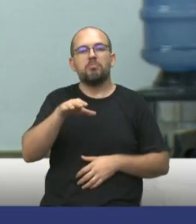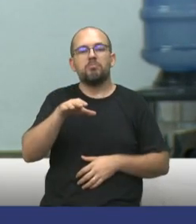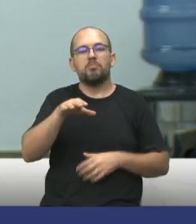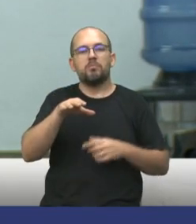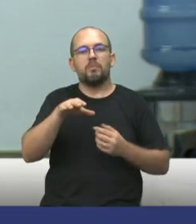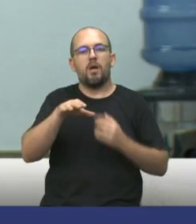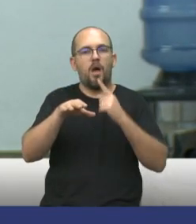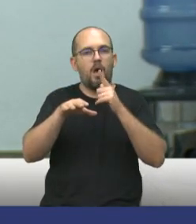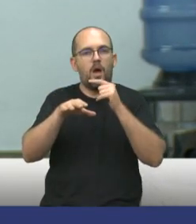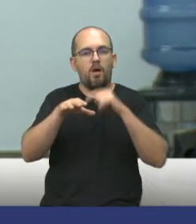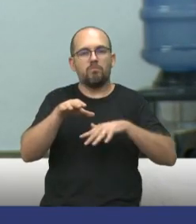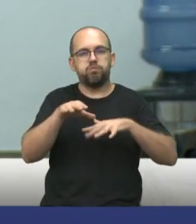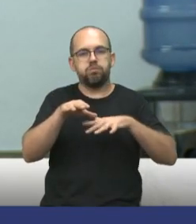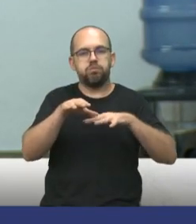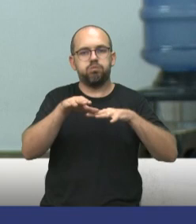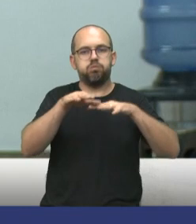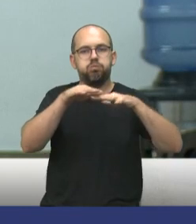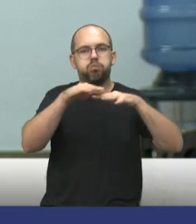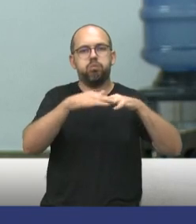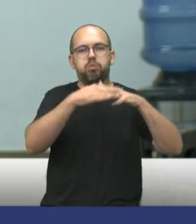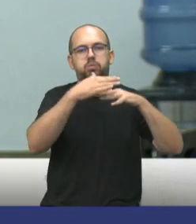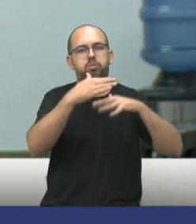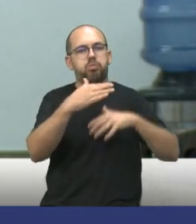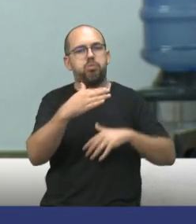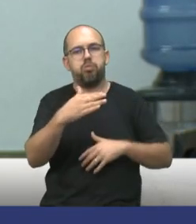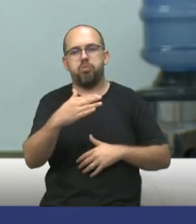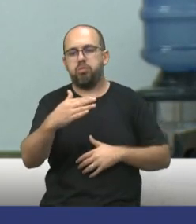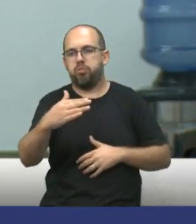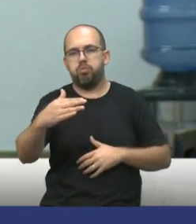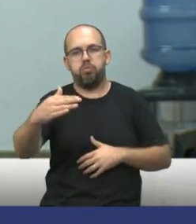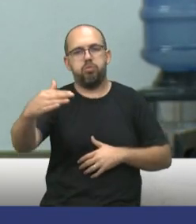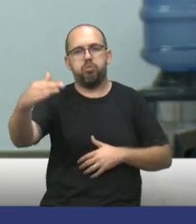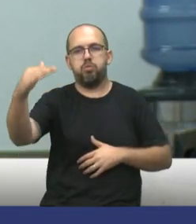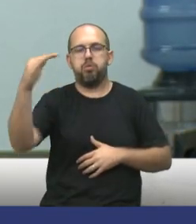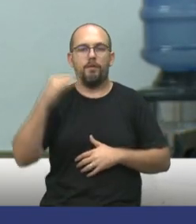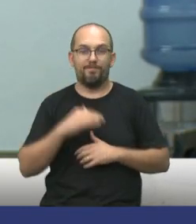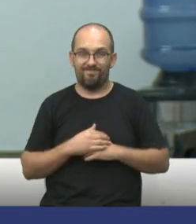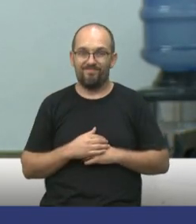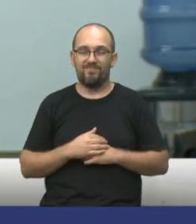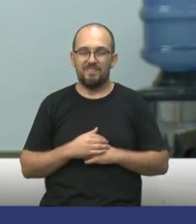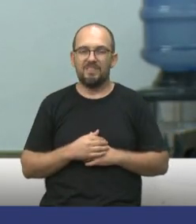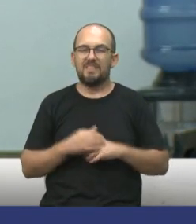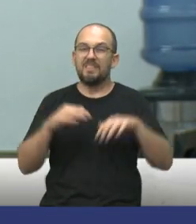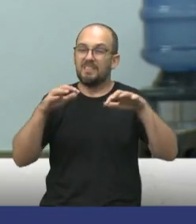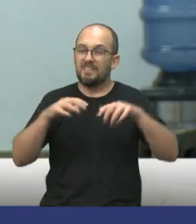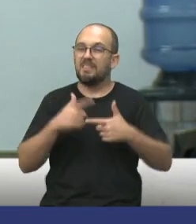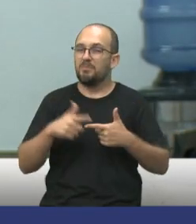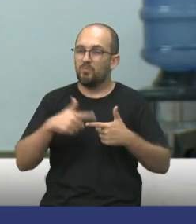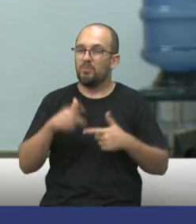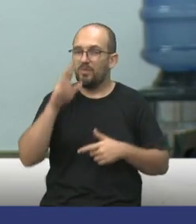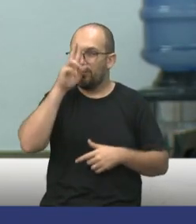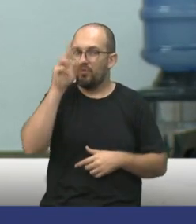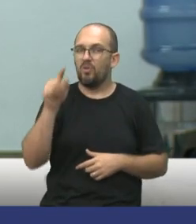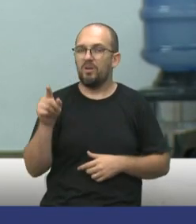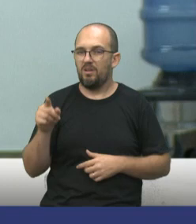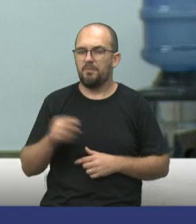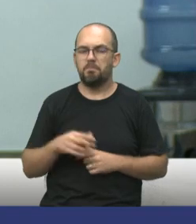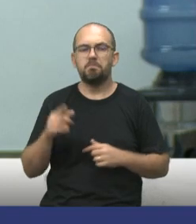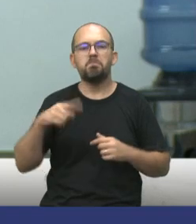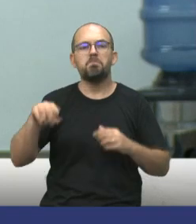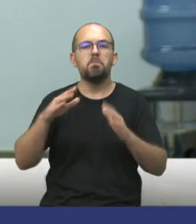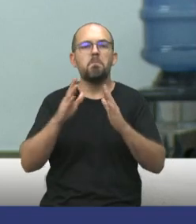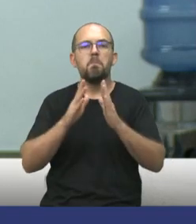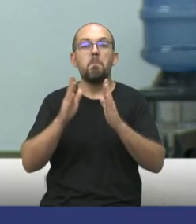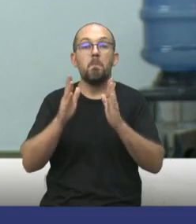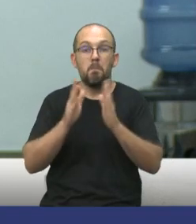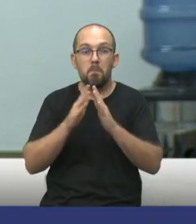Ferraz, quase chegando ali. O problema das chuvas é constante. As pessoas que moram ali não conseguem dormir direito